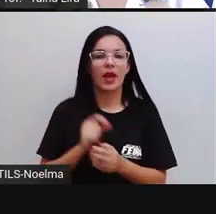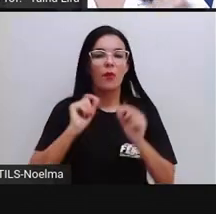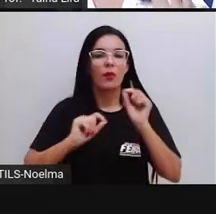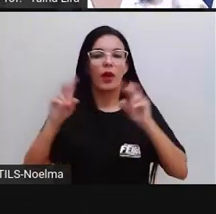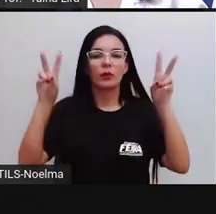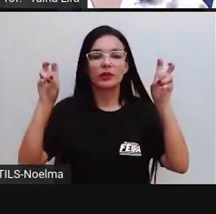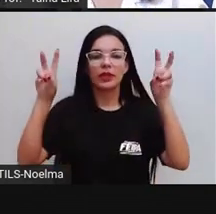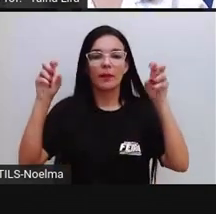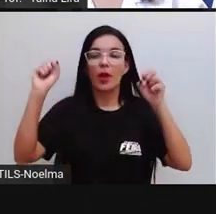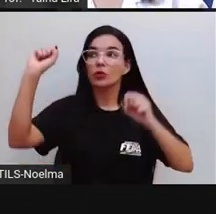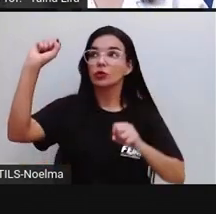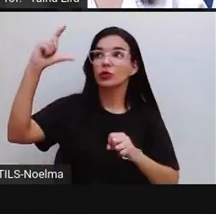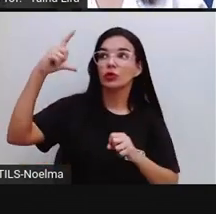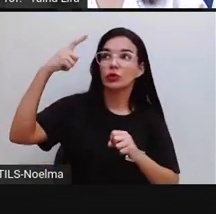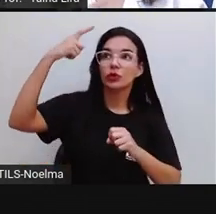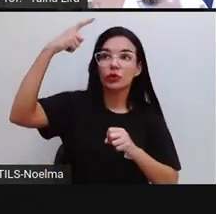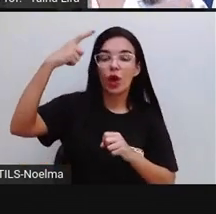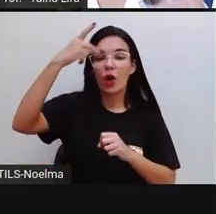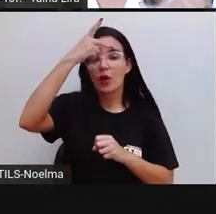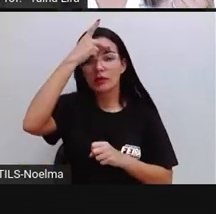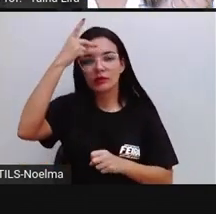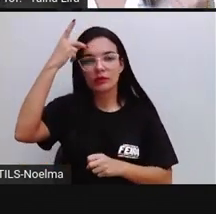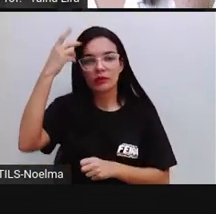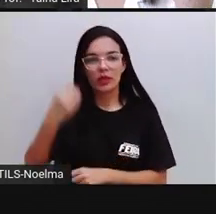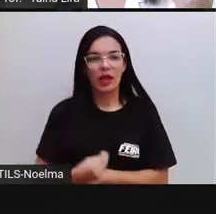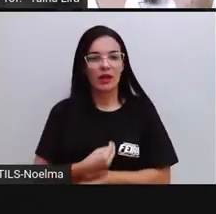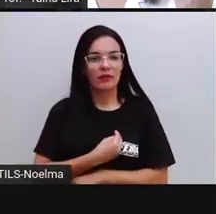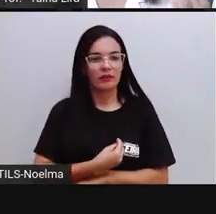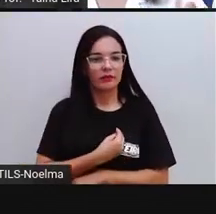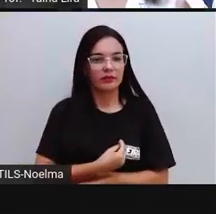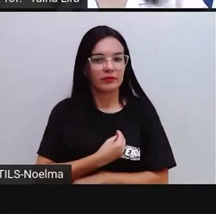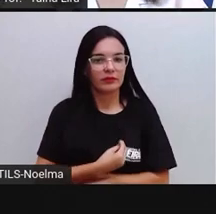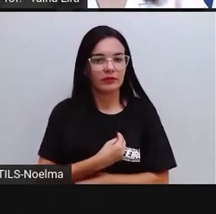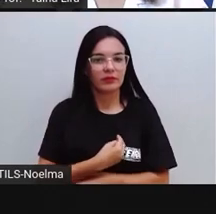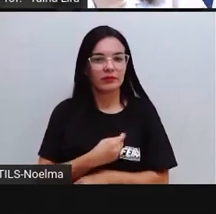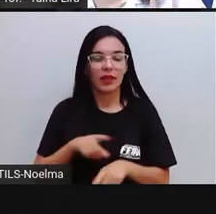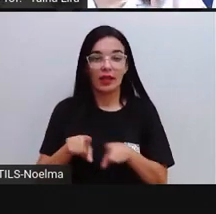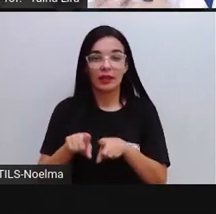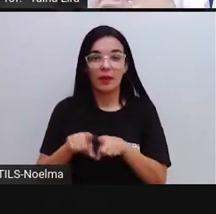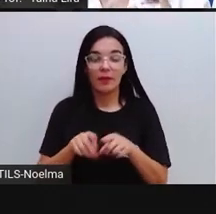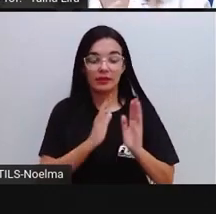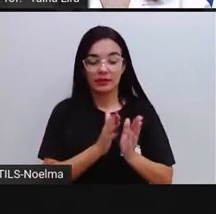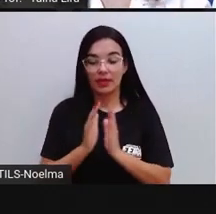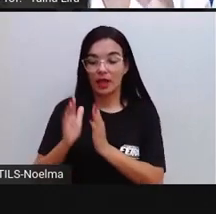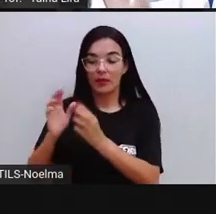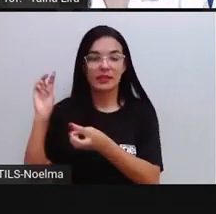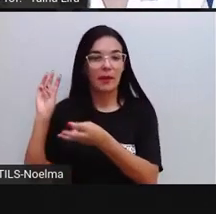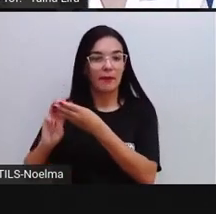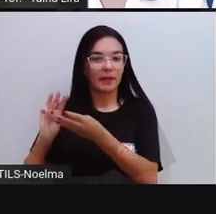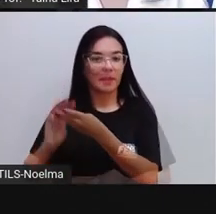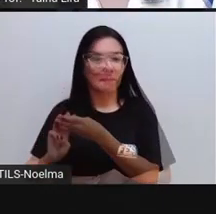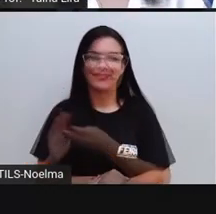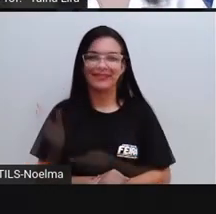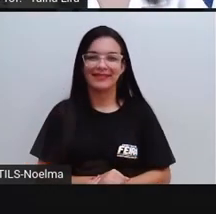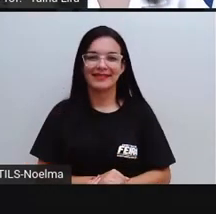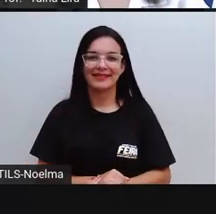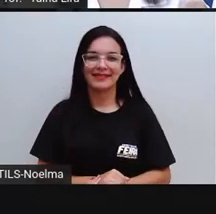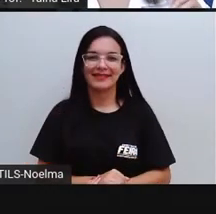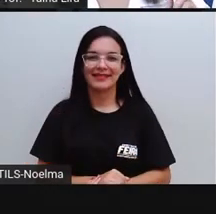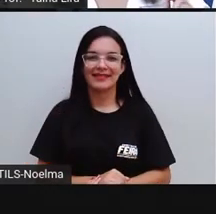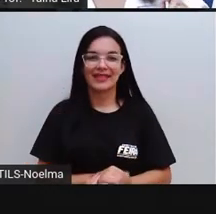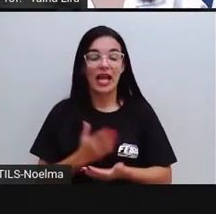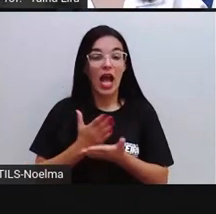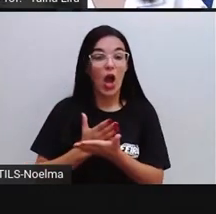Sol e os seres vivos, e nós vamos falar aí também um pouquinho sobre sequências matemáticas, tá bom? Então vamos lá?